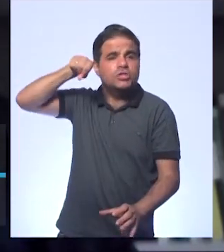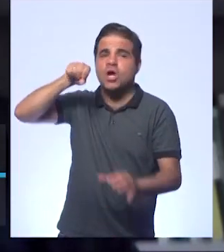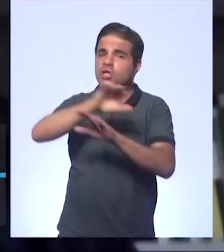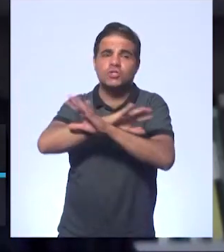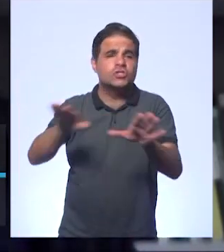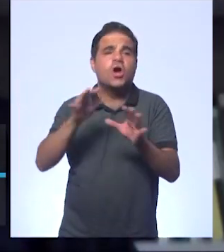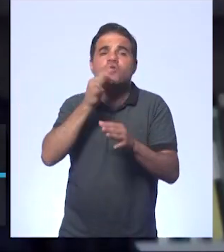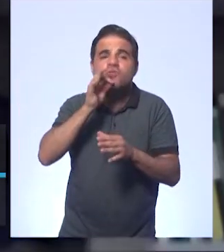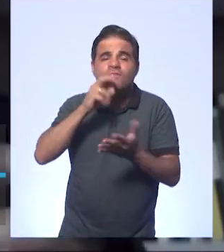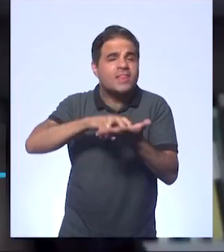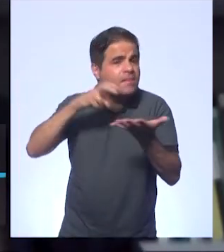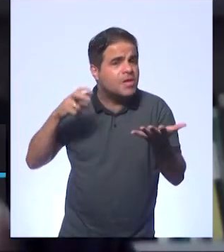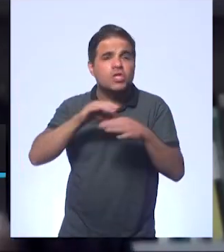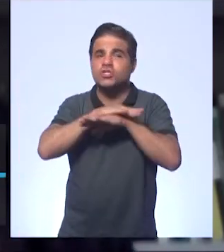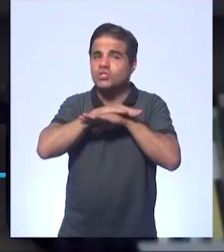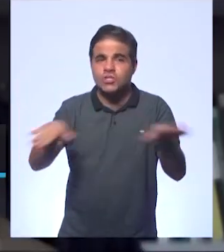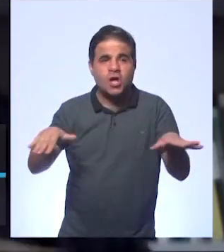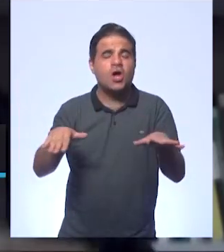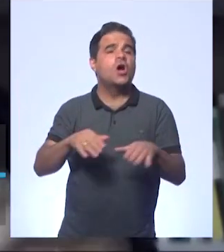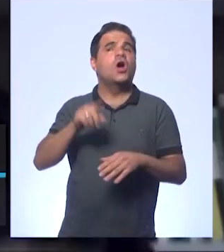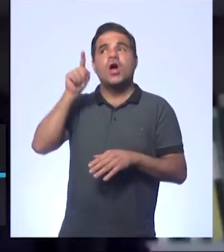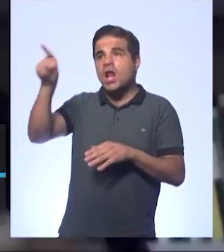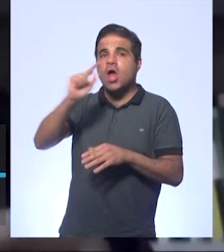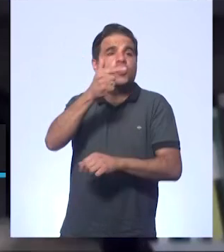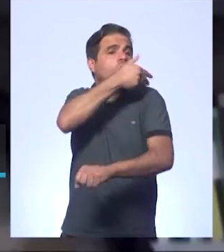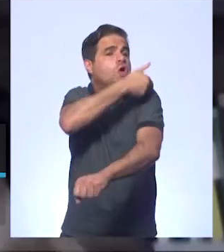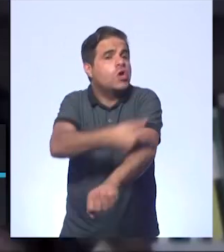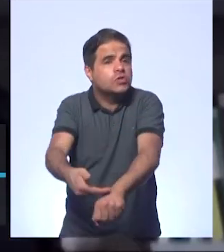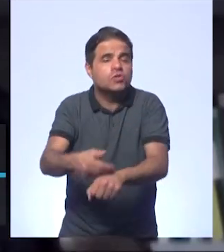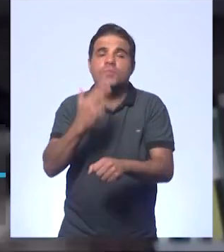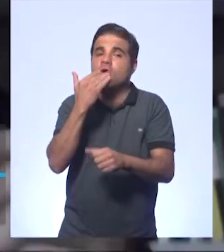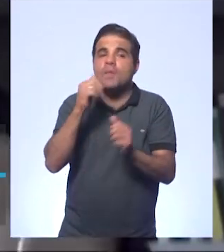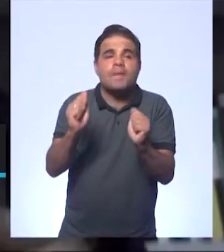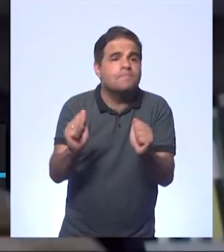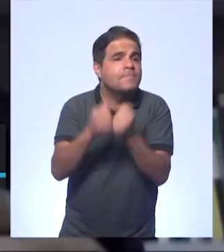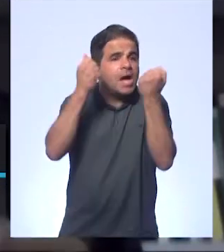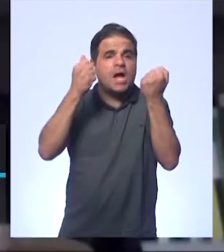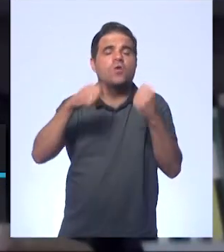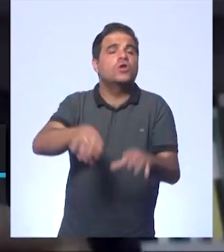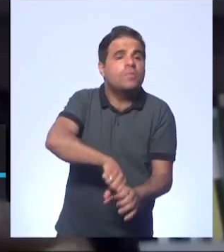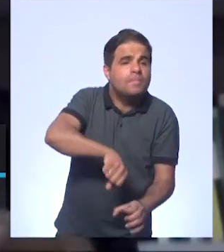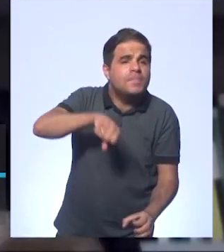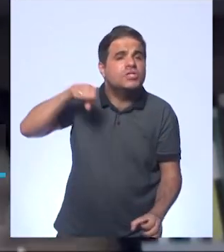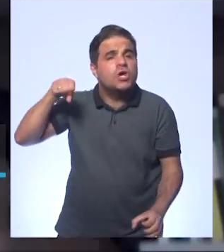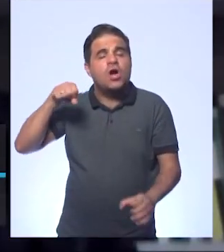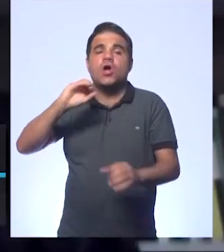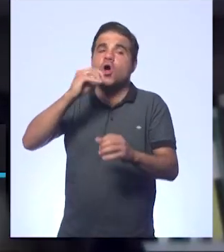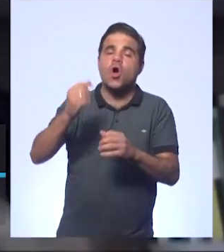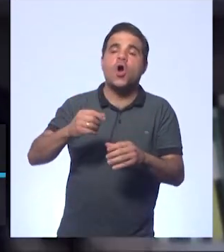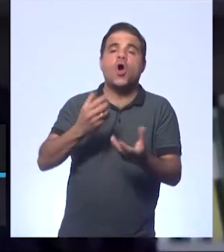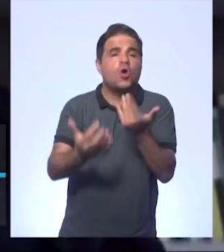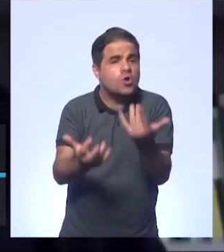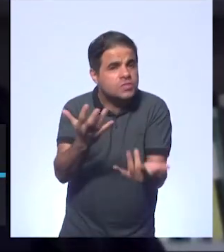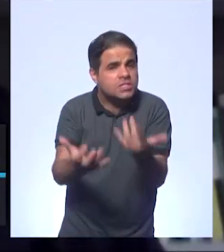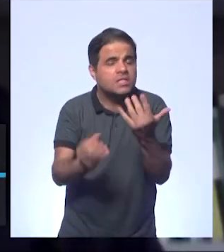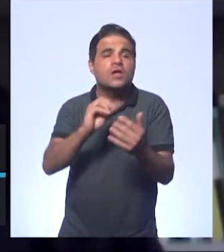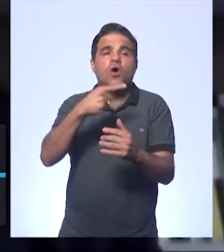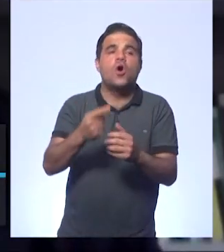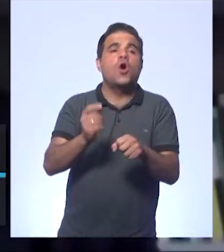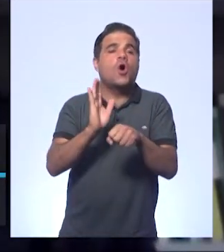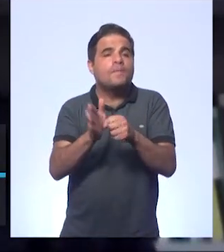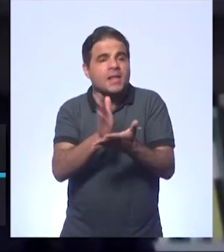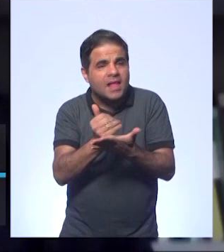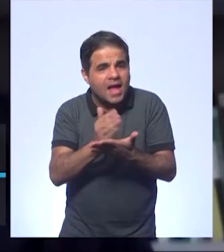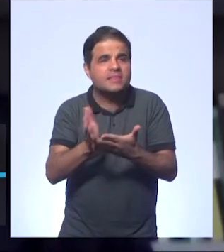no café da manhã. No café da manhã não temos um costume de comer o pão, comemos a mandioca ou cozida ou com a